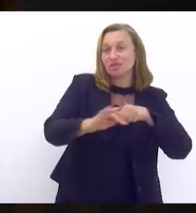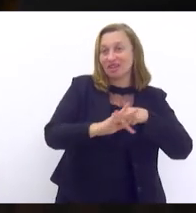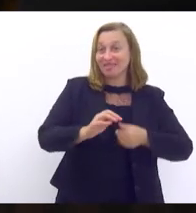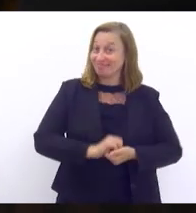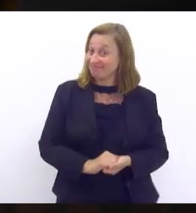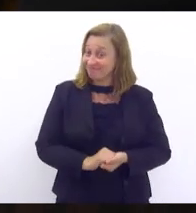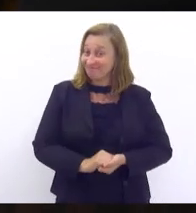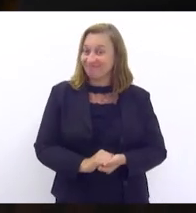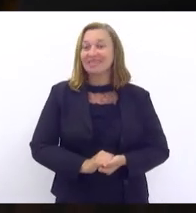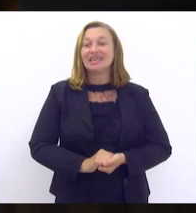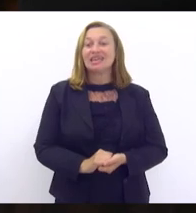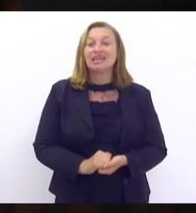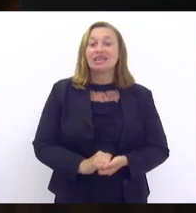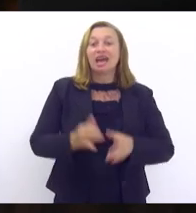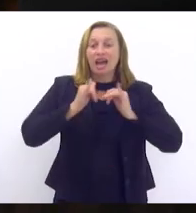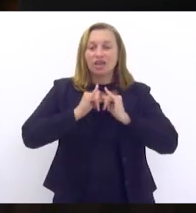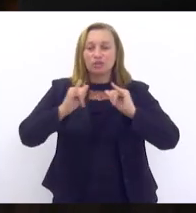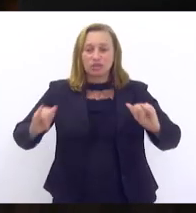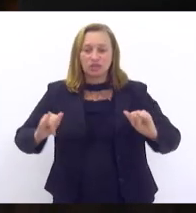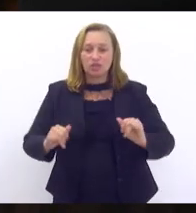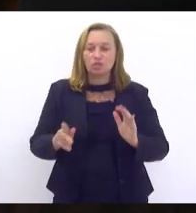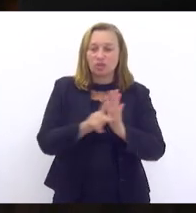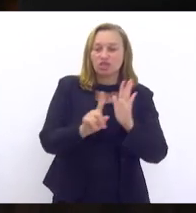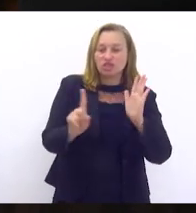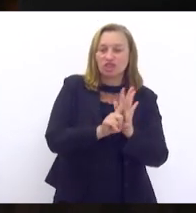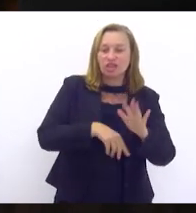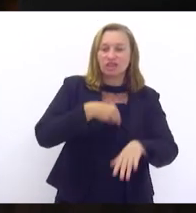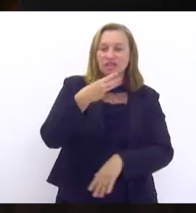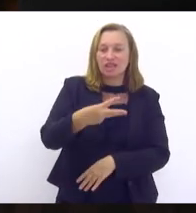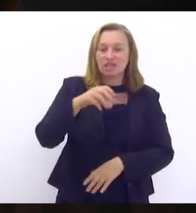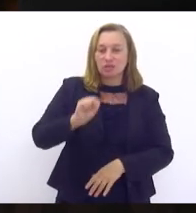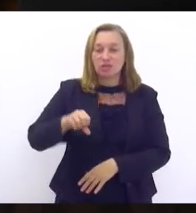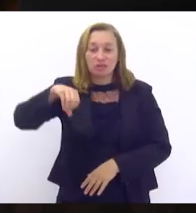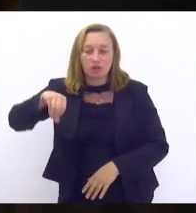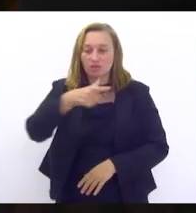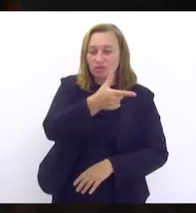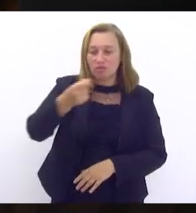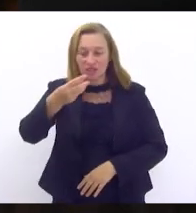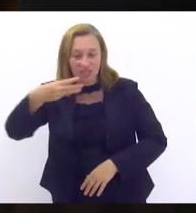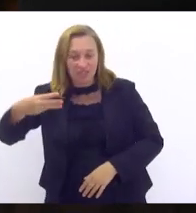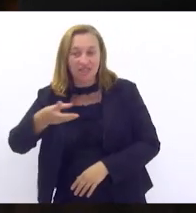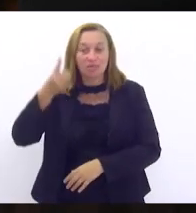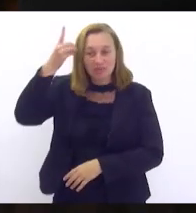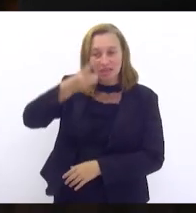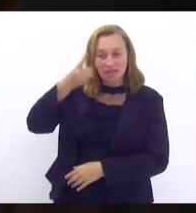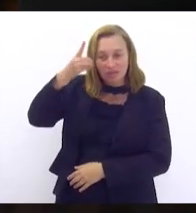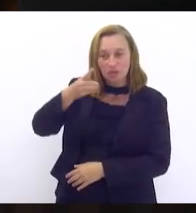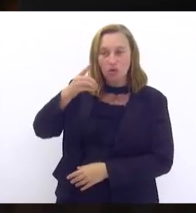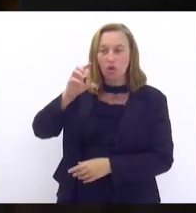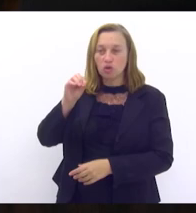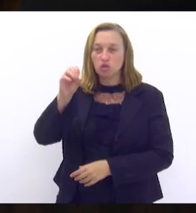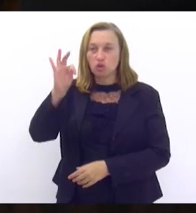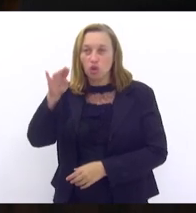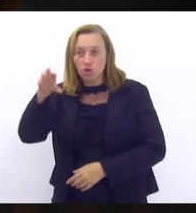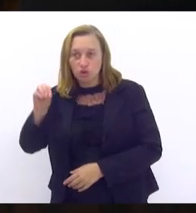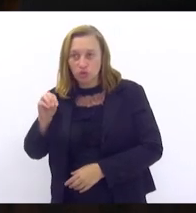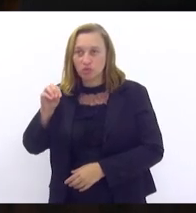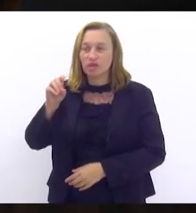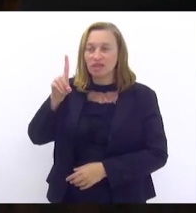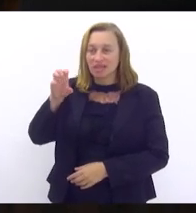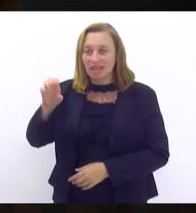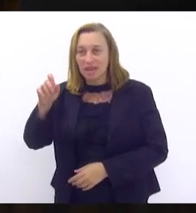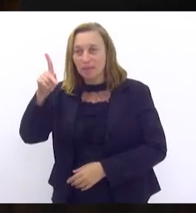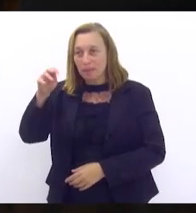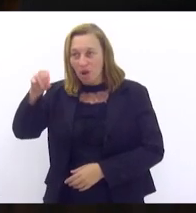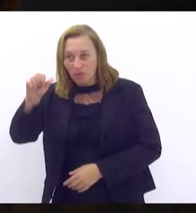técnicas. Anuncio o projeto de lei número 389/2023, de autoria do deputado Otone de Paula Pai,